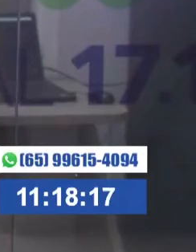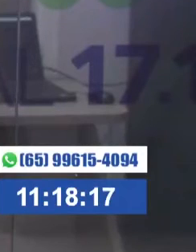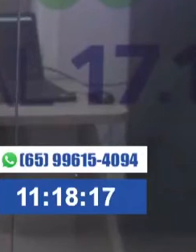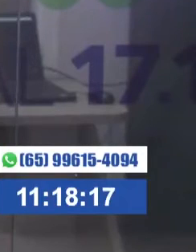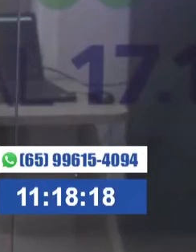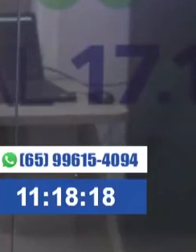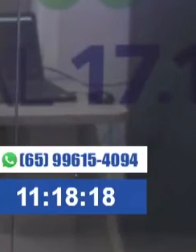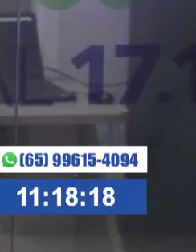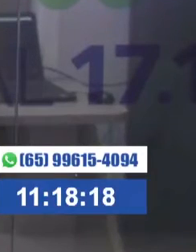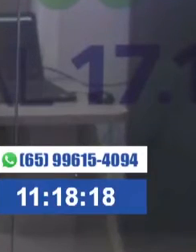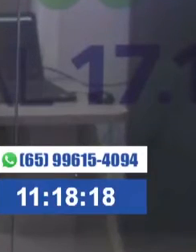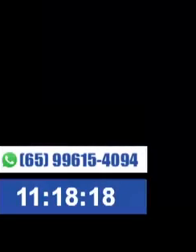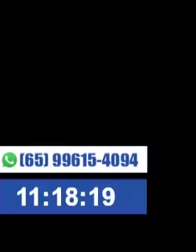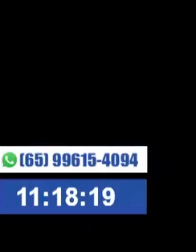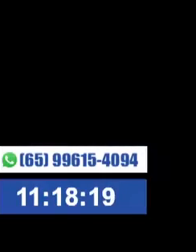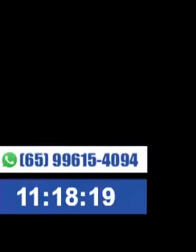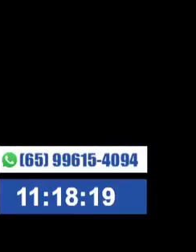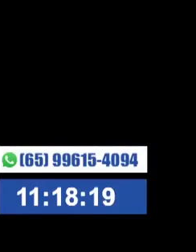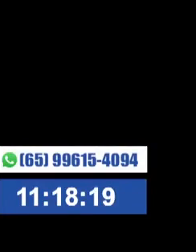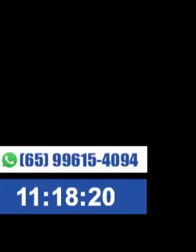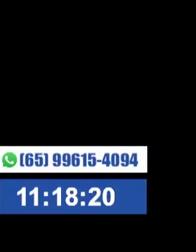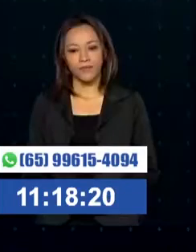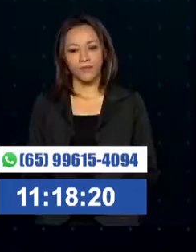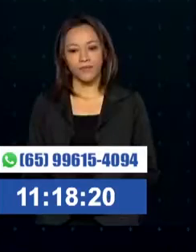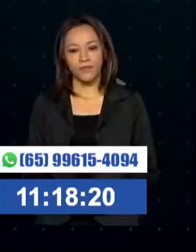explica melhor sobre isso. Vamos ver.